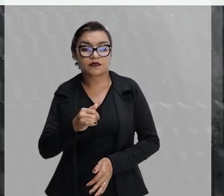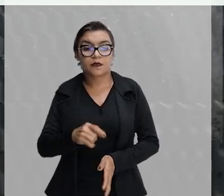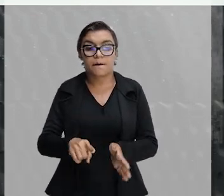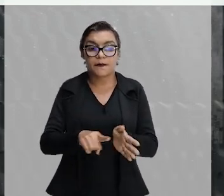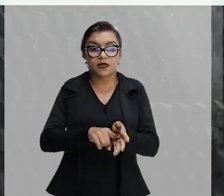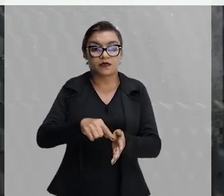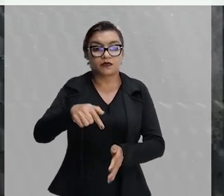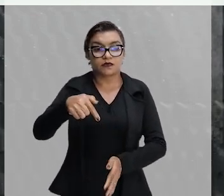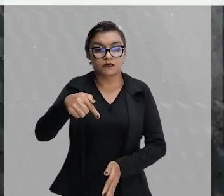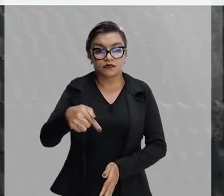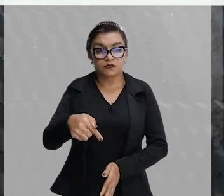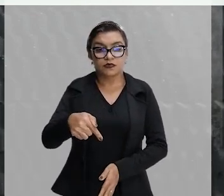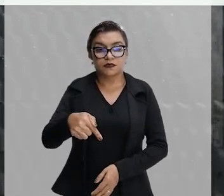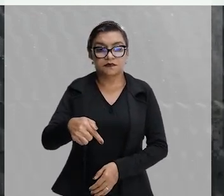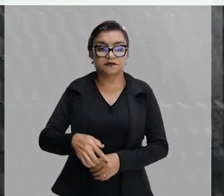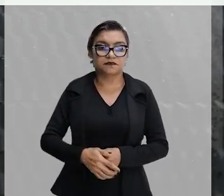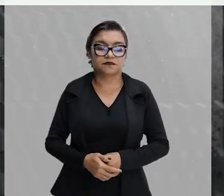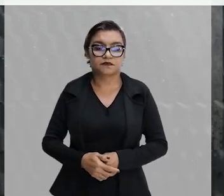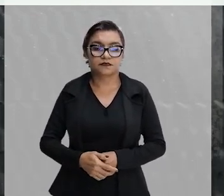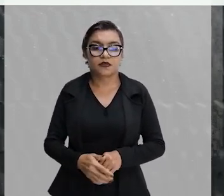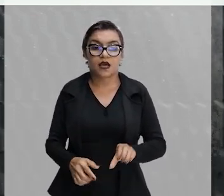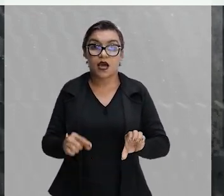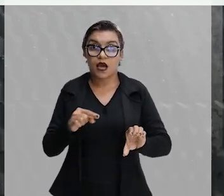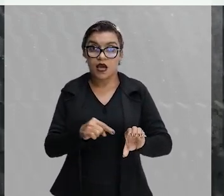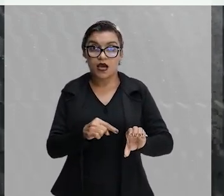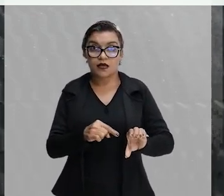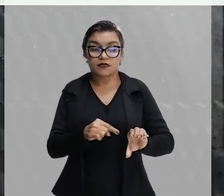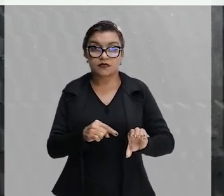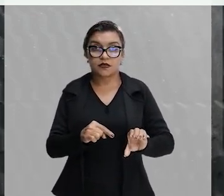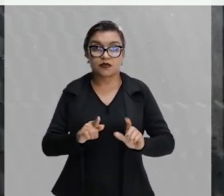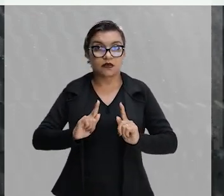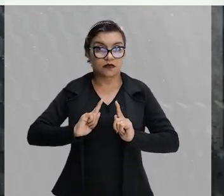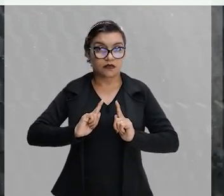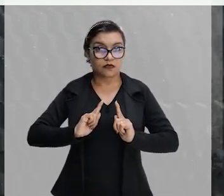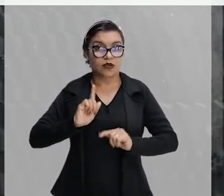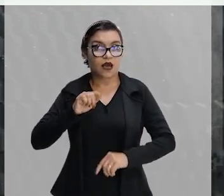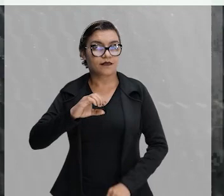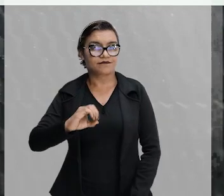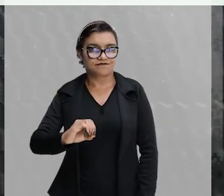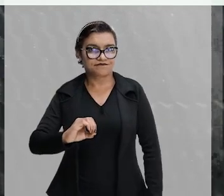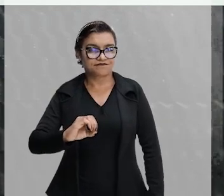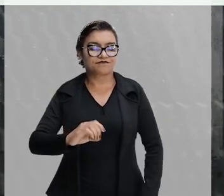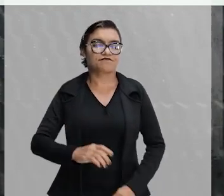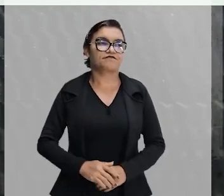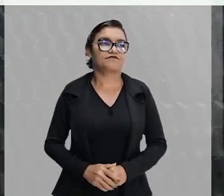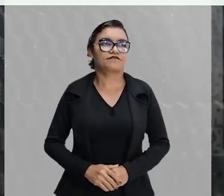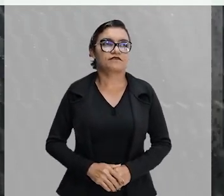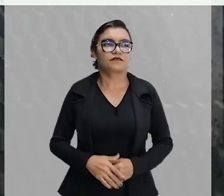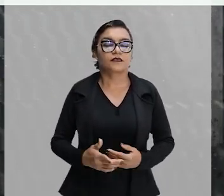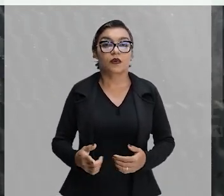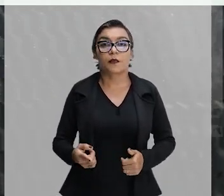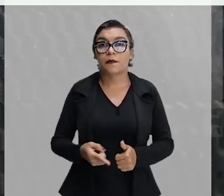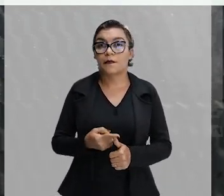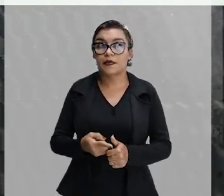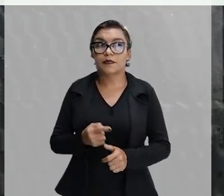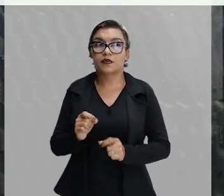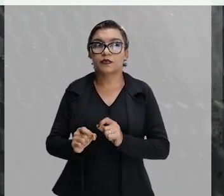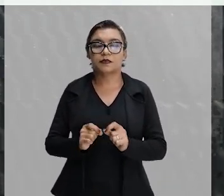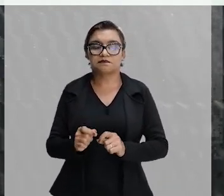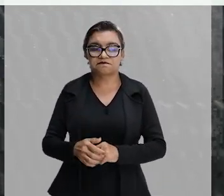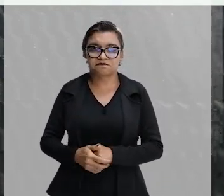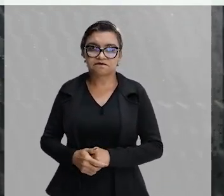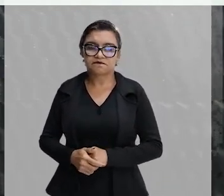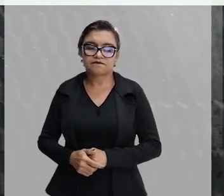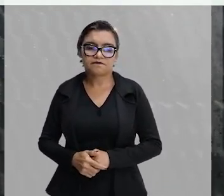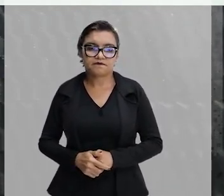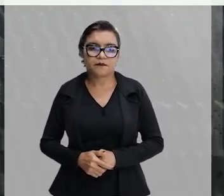é menos Q. E a C ela é neutra. Então, Então, a primeira passagem vai ser o quê?